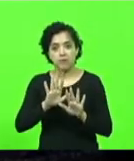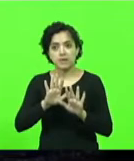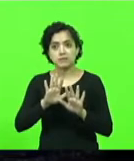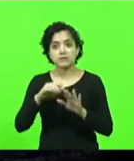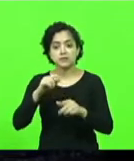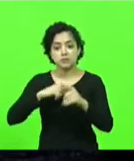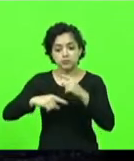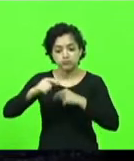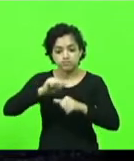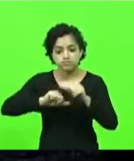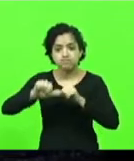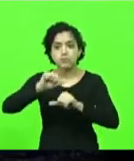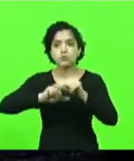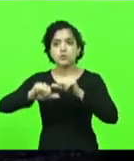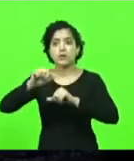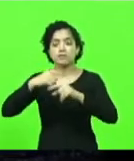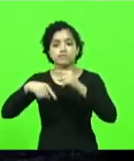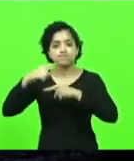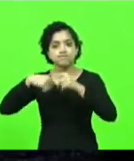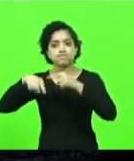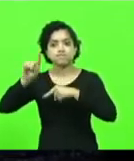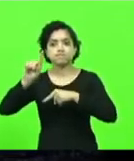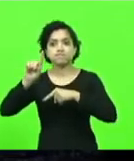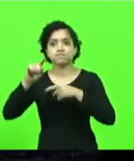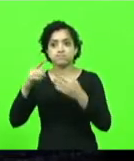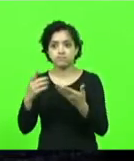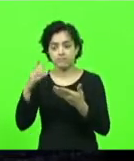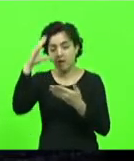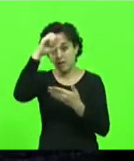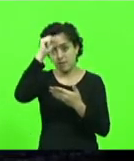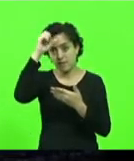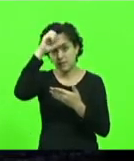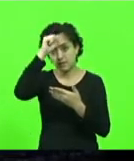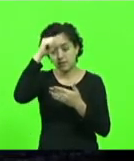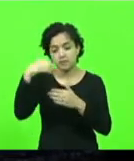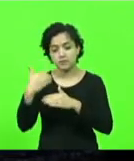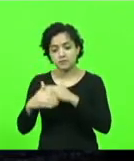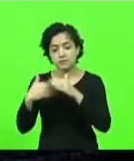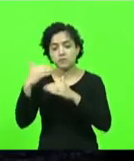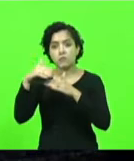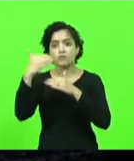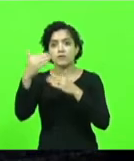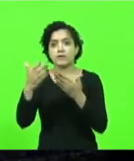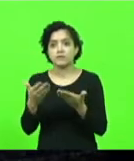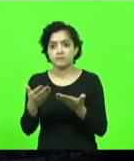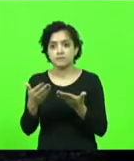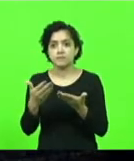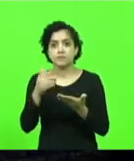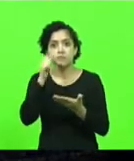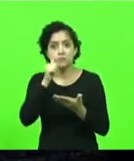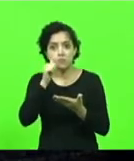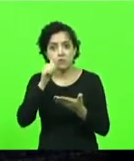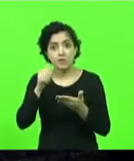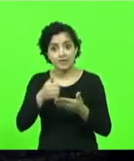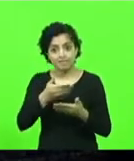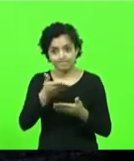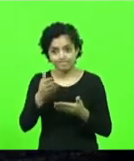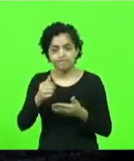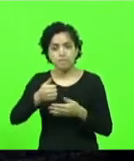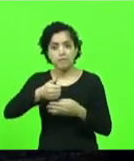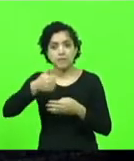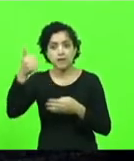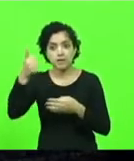transformar o fracasso numa fonte de aprendizado por isso você mulher ainda melhor